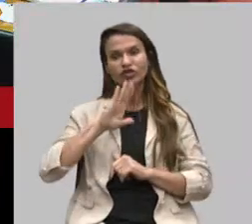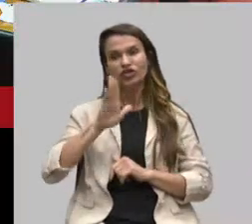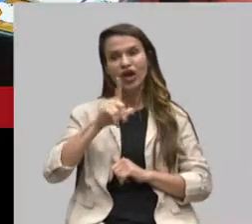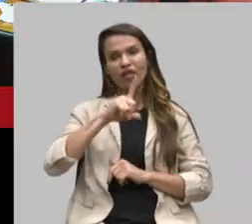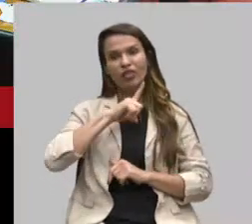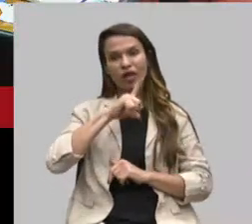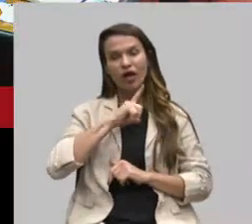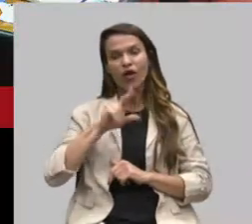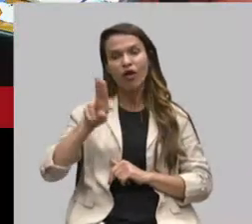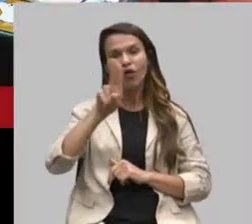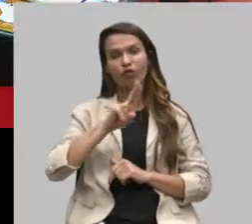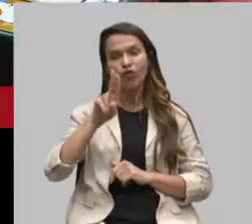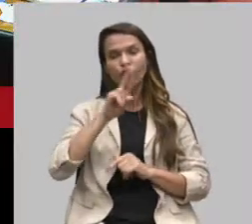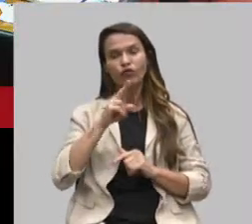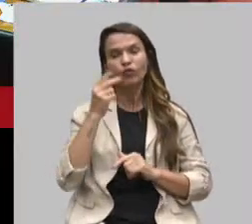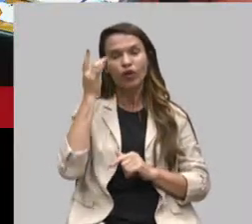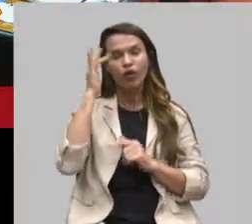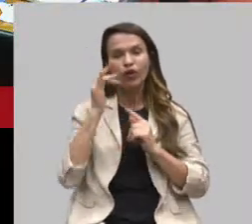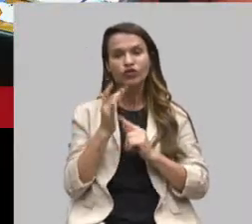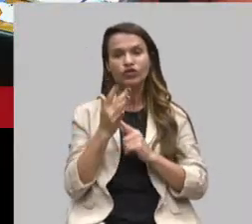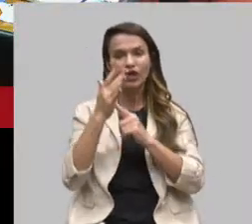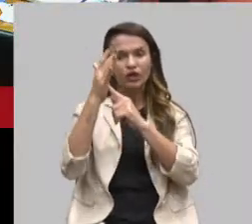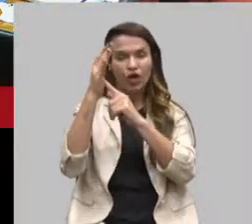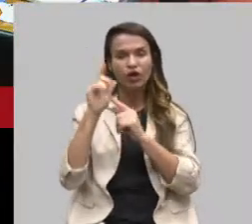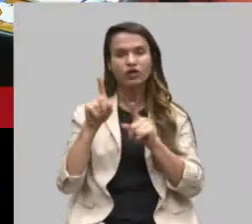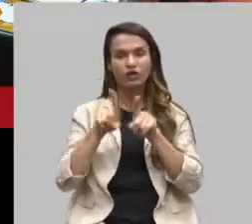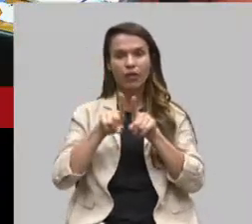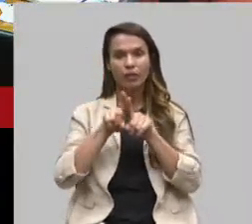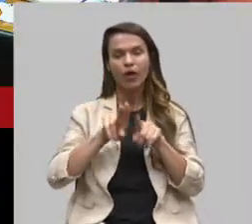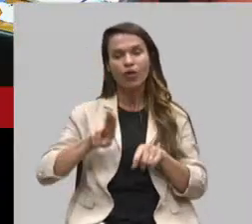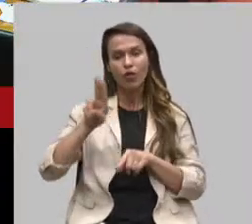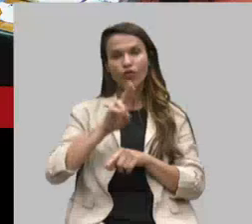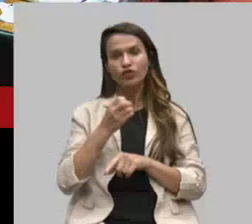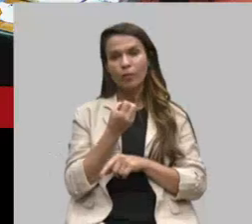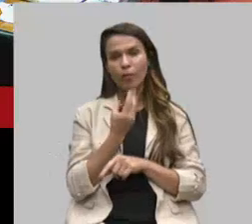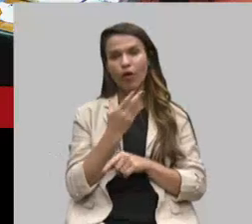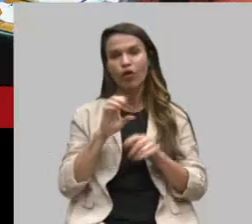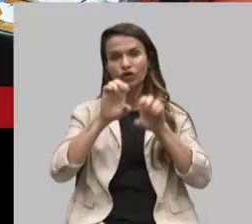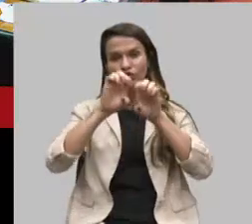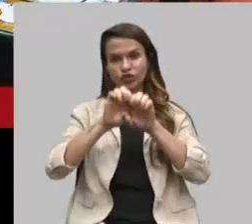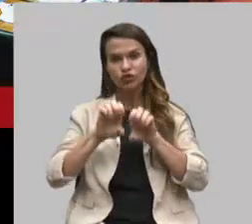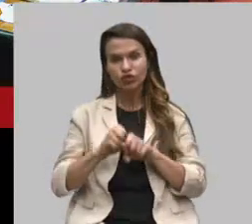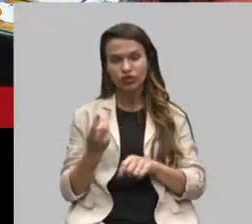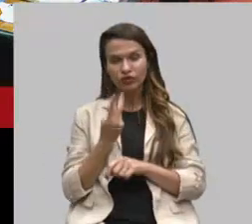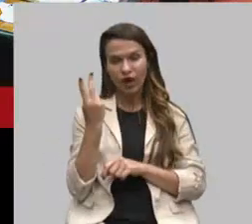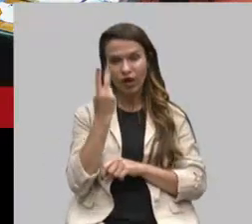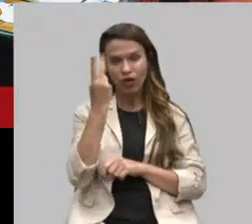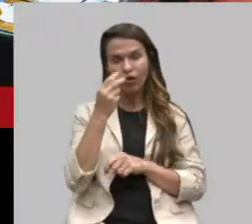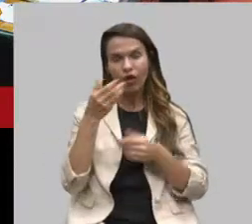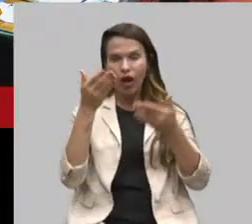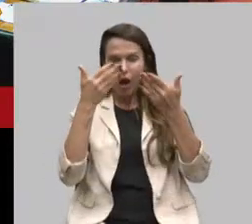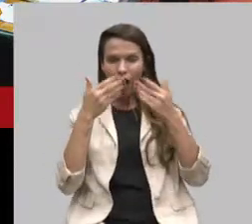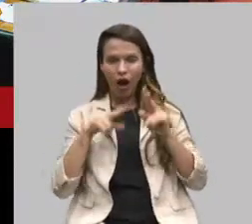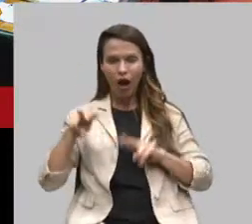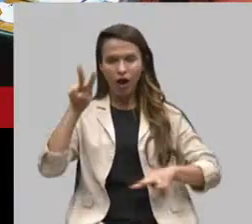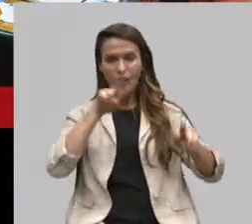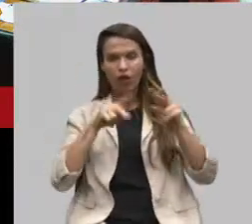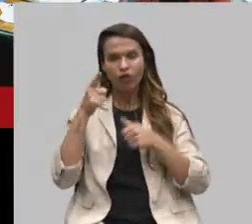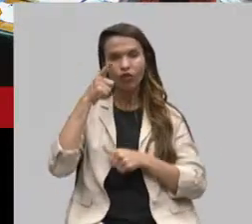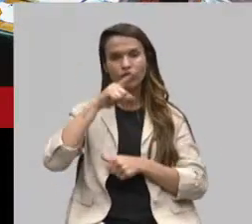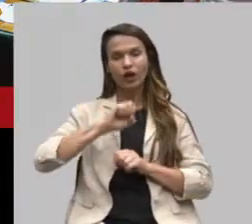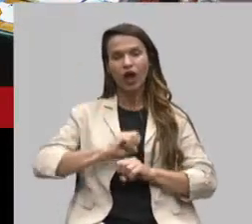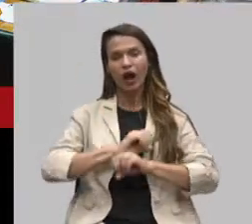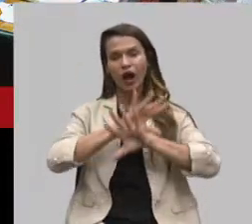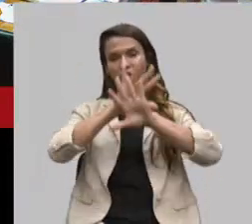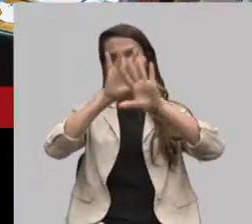uso de tecnologias e o uso de uma boa estrutura de valor E analisando isso nós conseguimos claramente